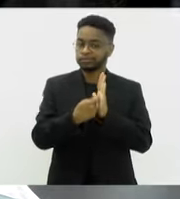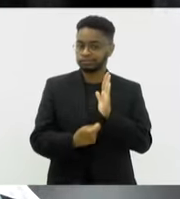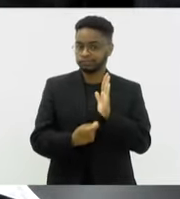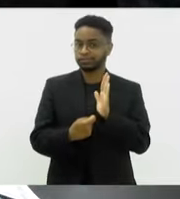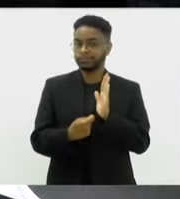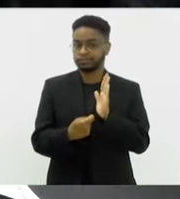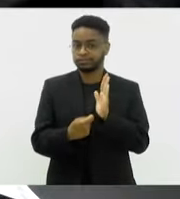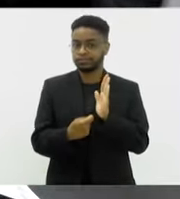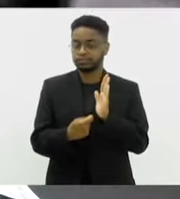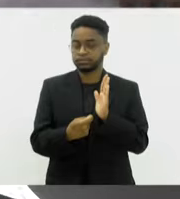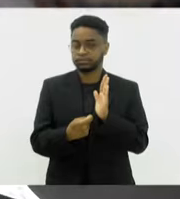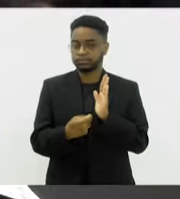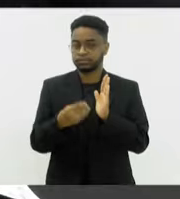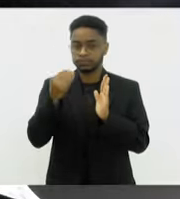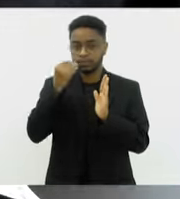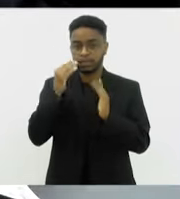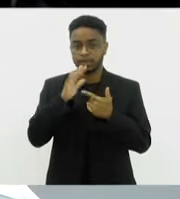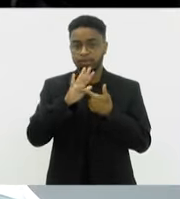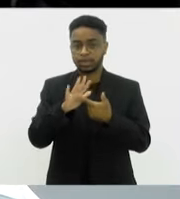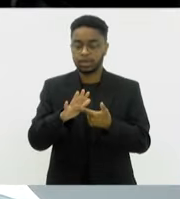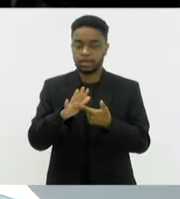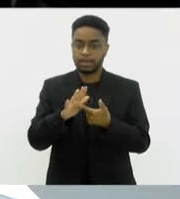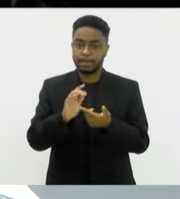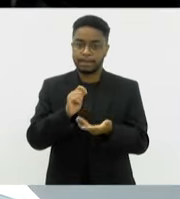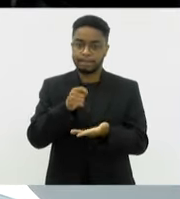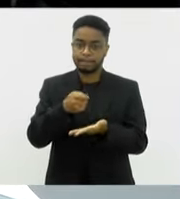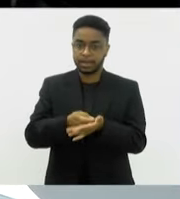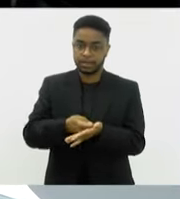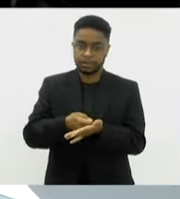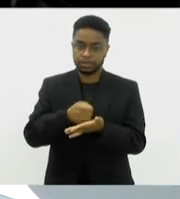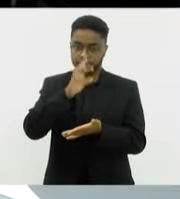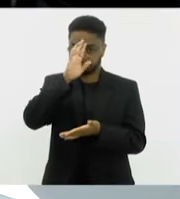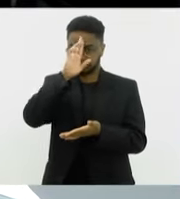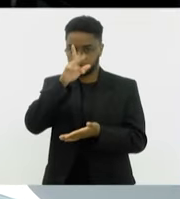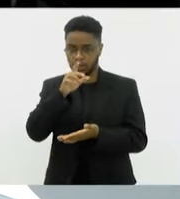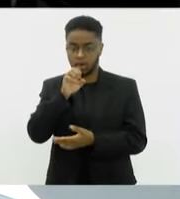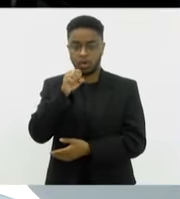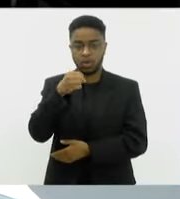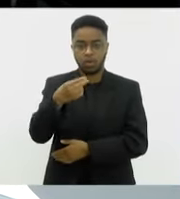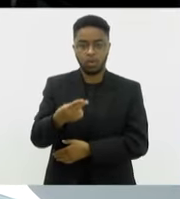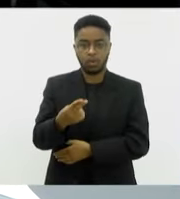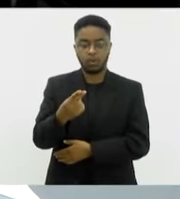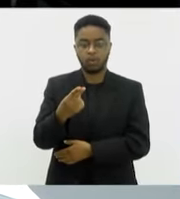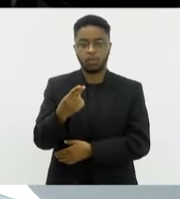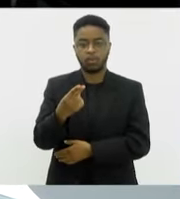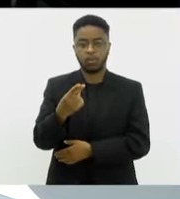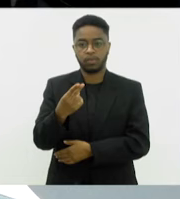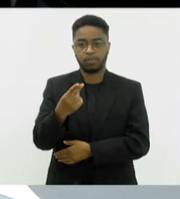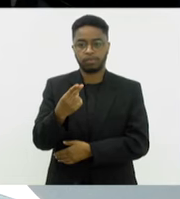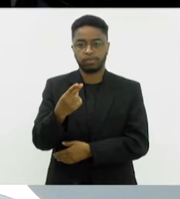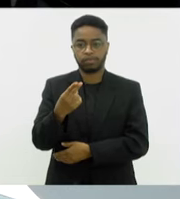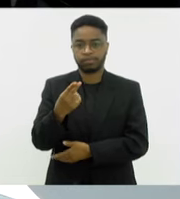falar pagamento equívoco ou pagamento...